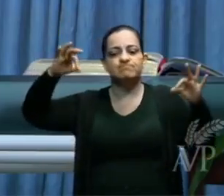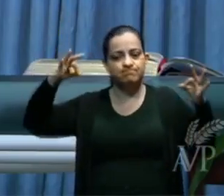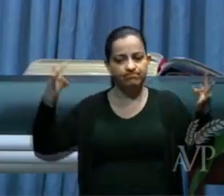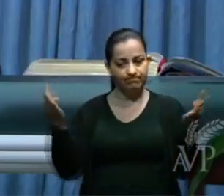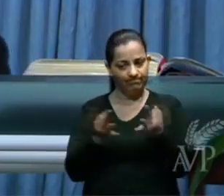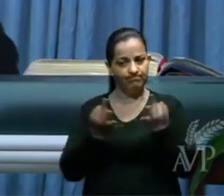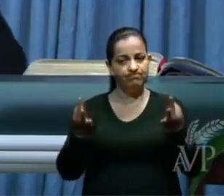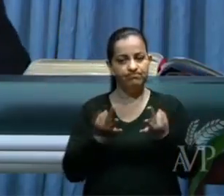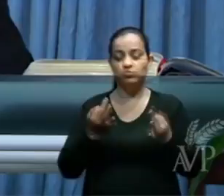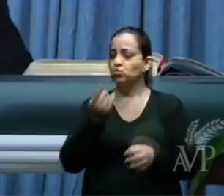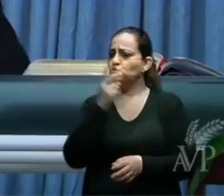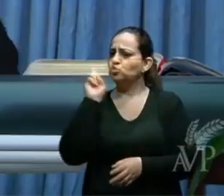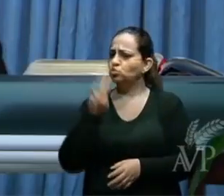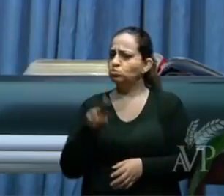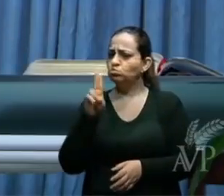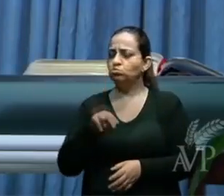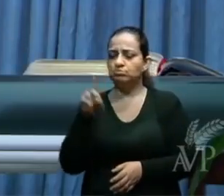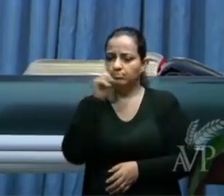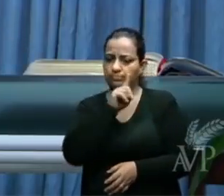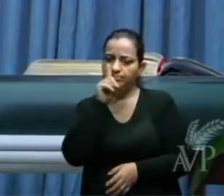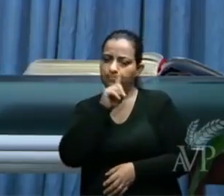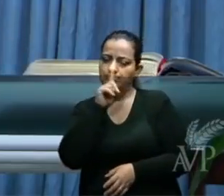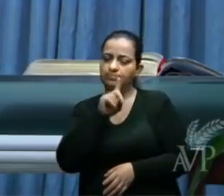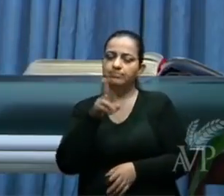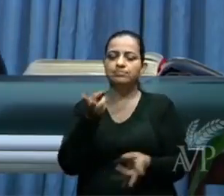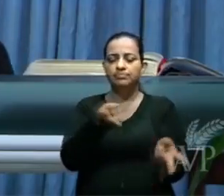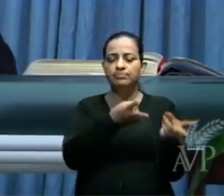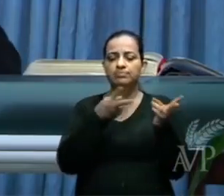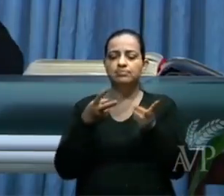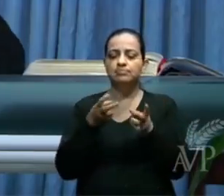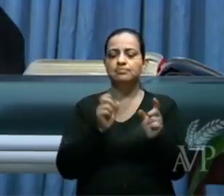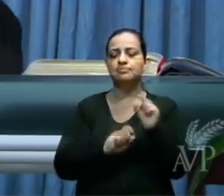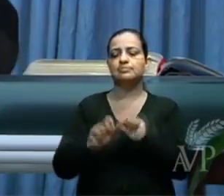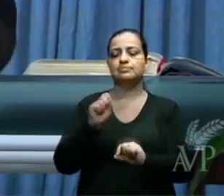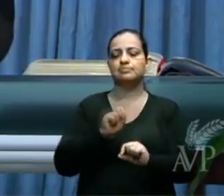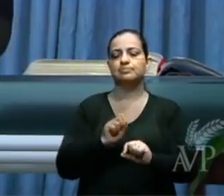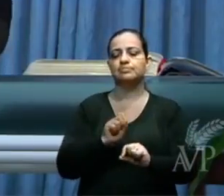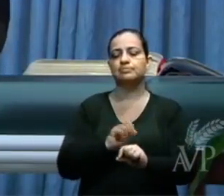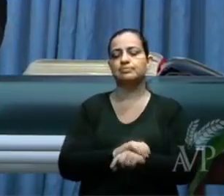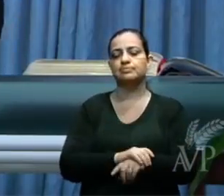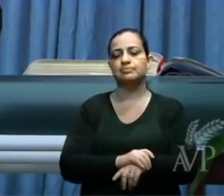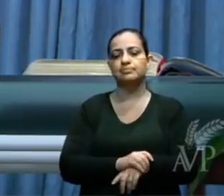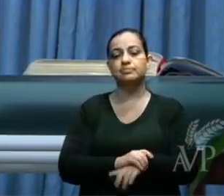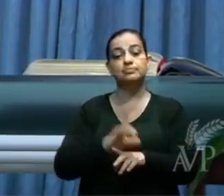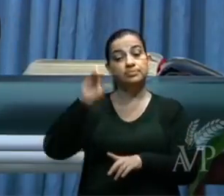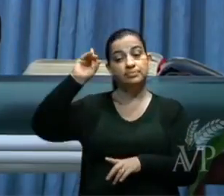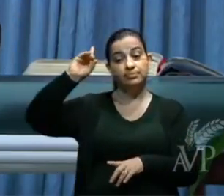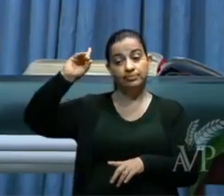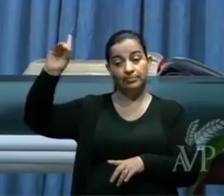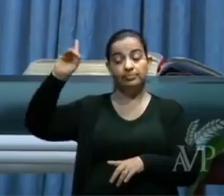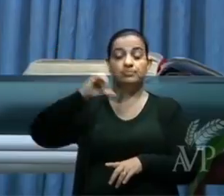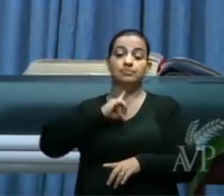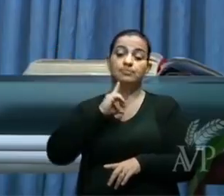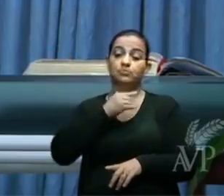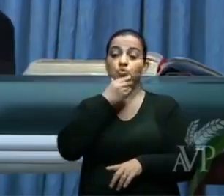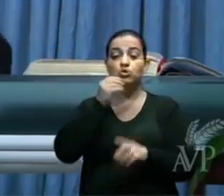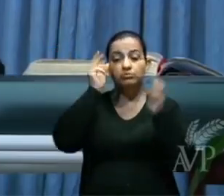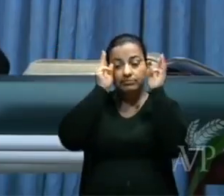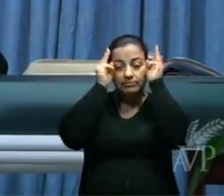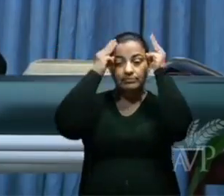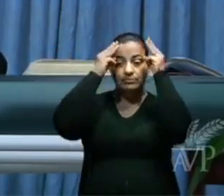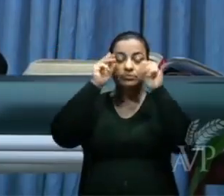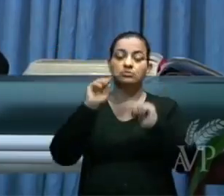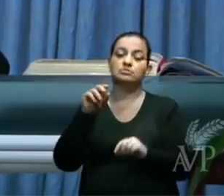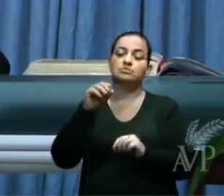falha então vejamos irmãos deus teve moisés ninguém podia